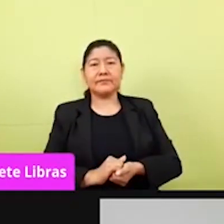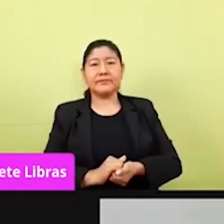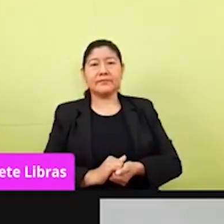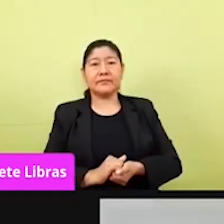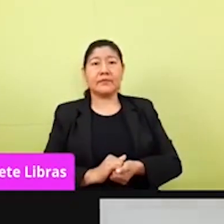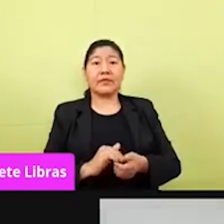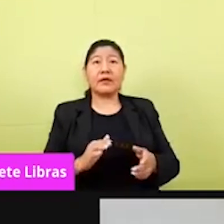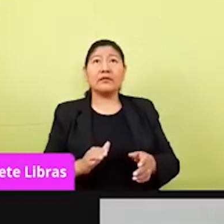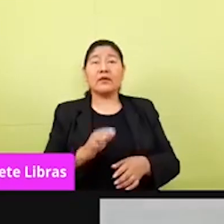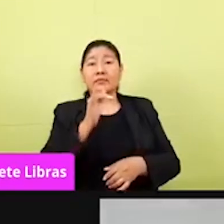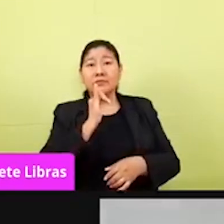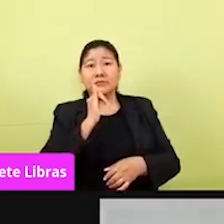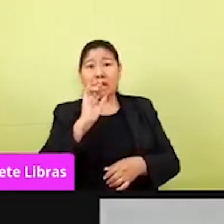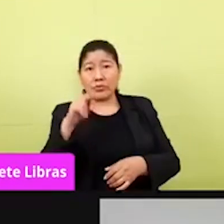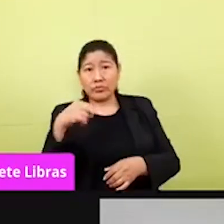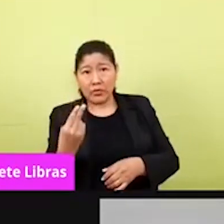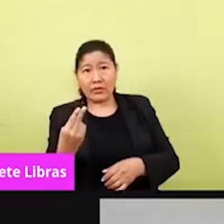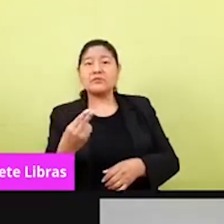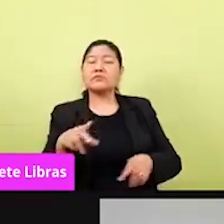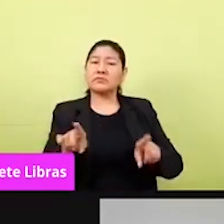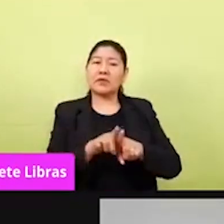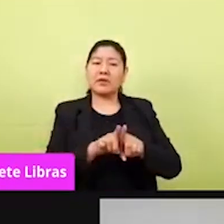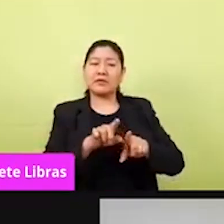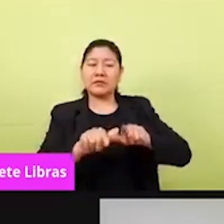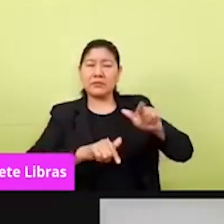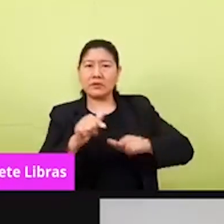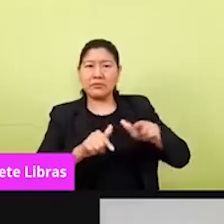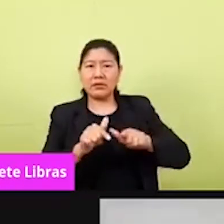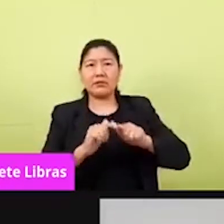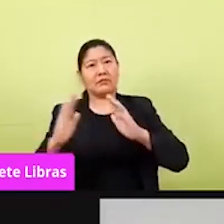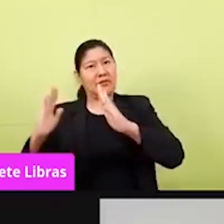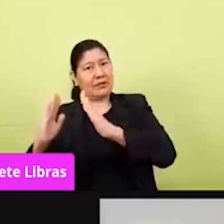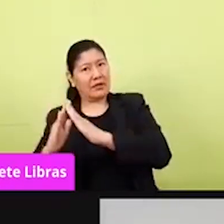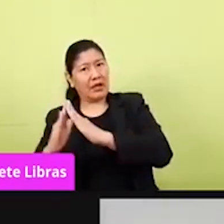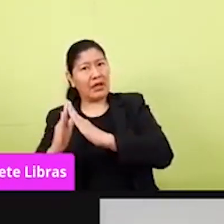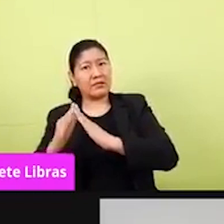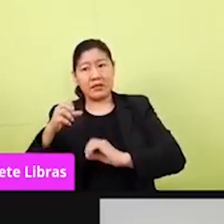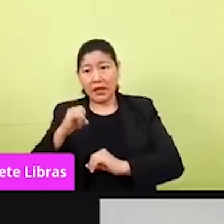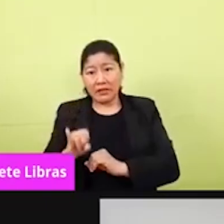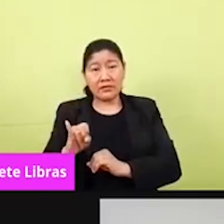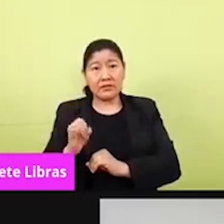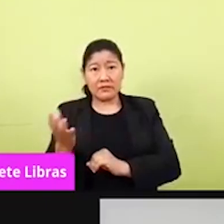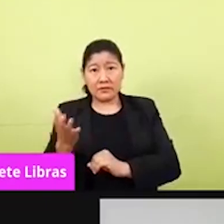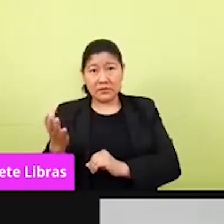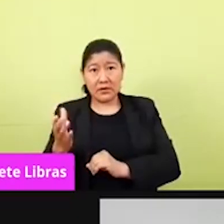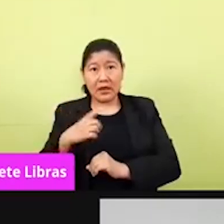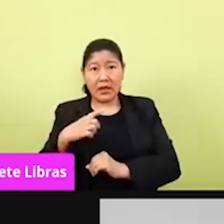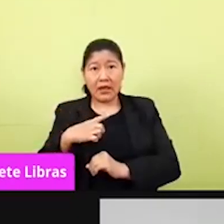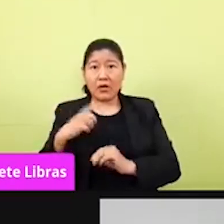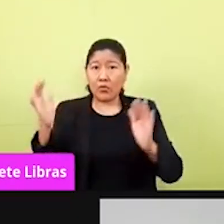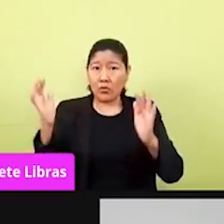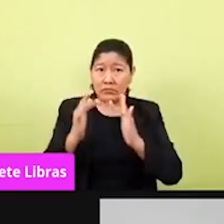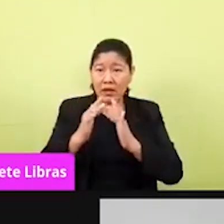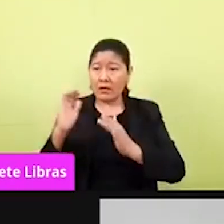Mesmo vocês, né, estão trabalhando de maneira remota, às vezes, né, quiserem aí algum folderzinho com informativos, telefone, né,